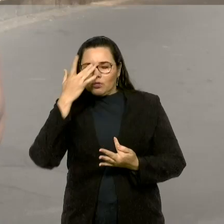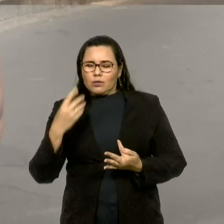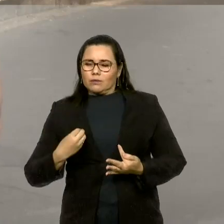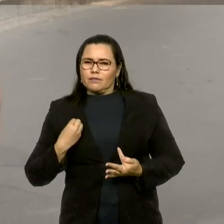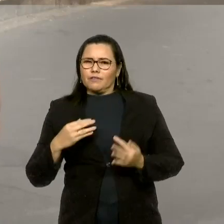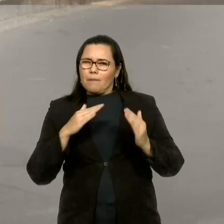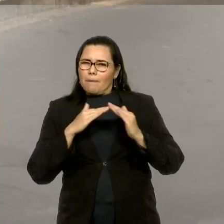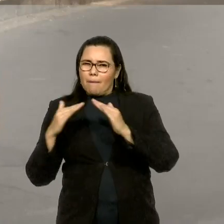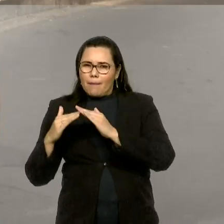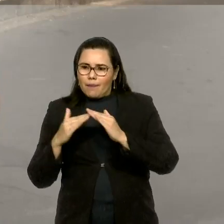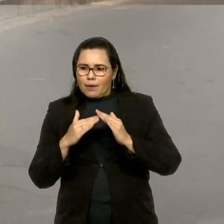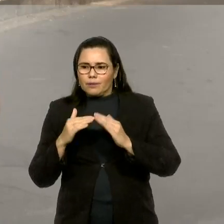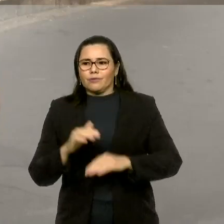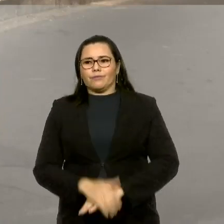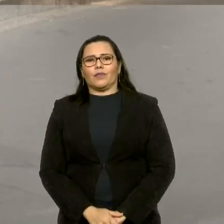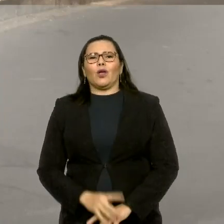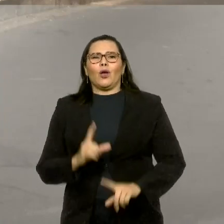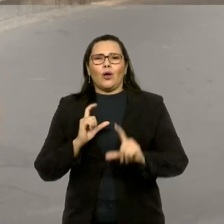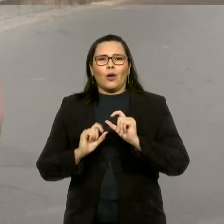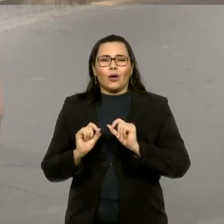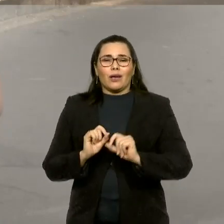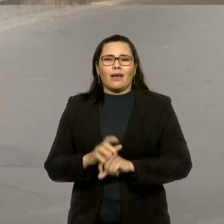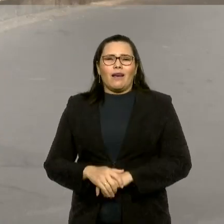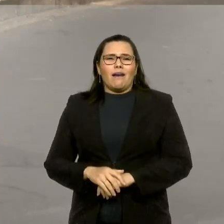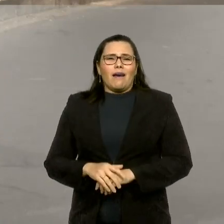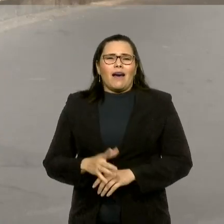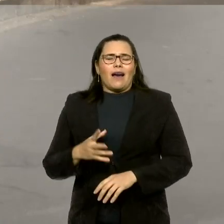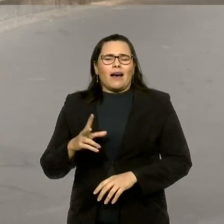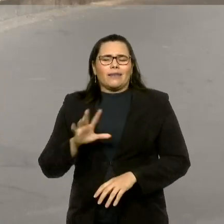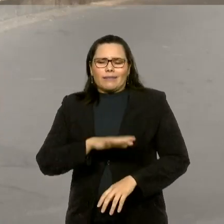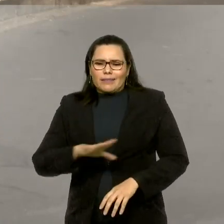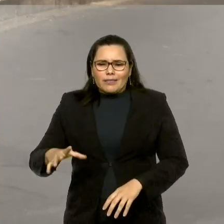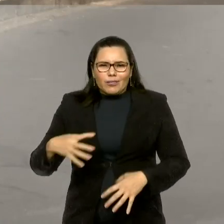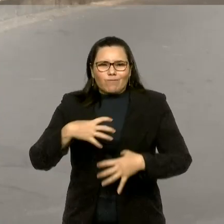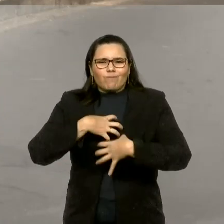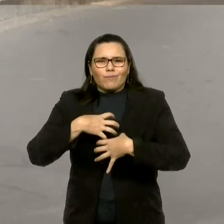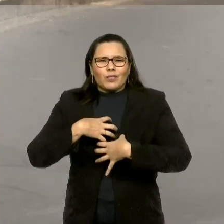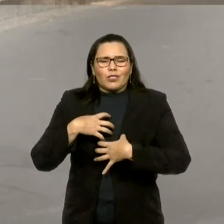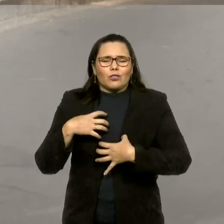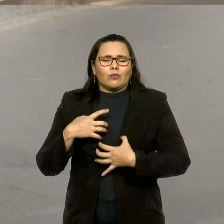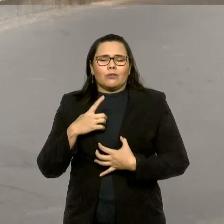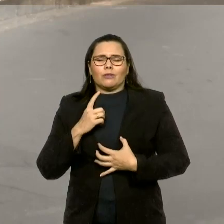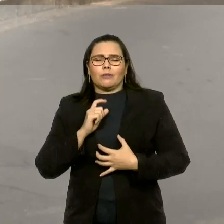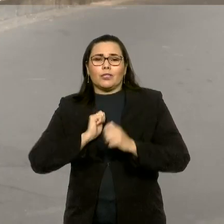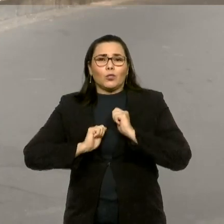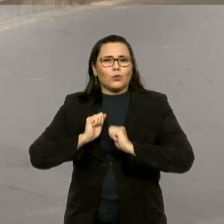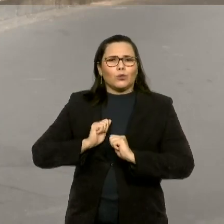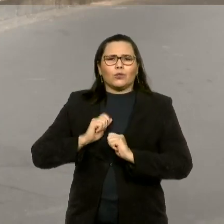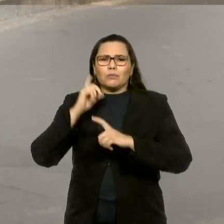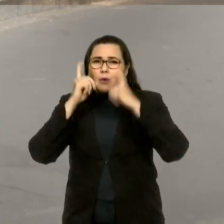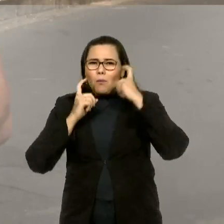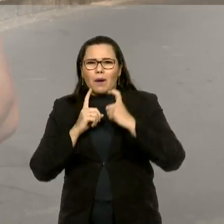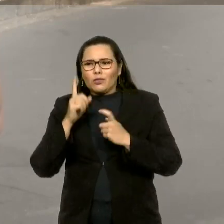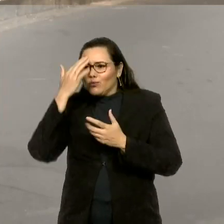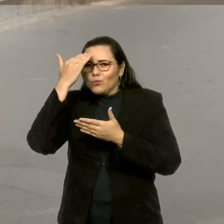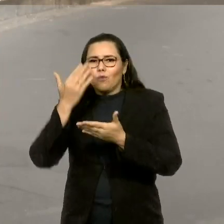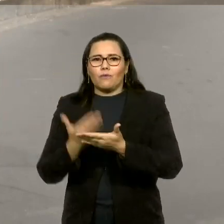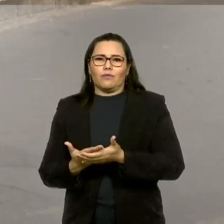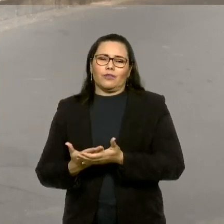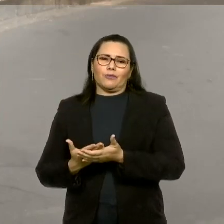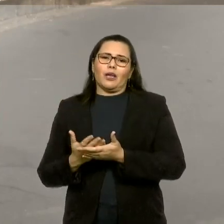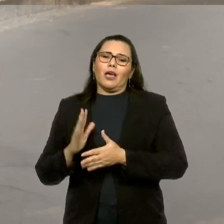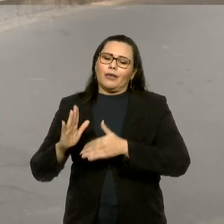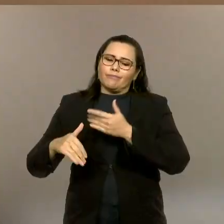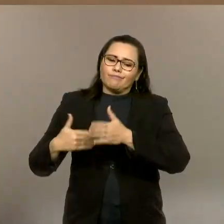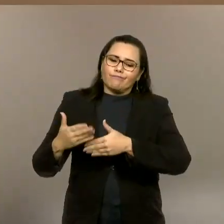Vítima a tendência é que a visão de confiança segurança fiquem abaladas e essa situação se reproduza